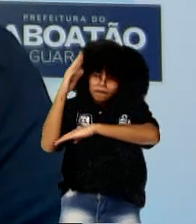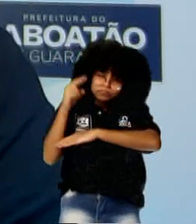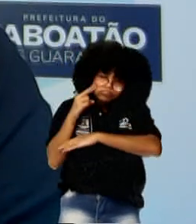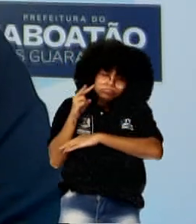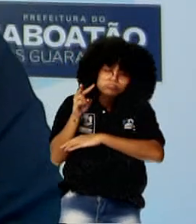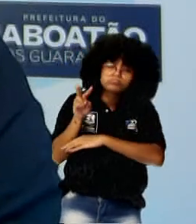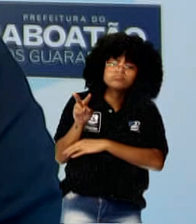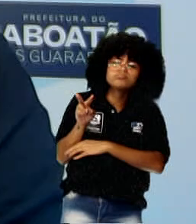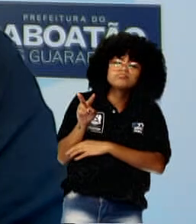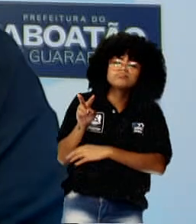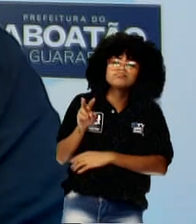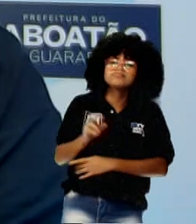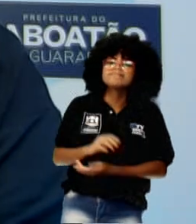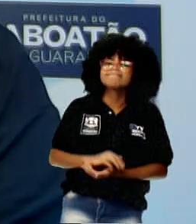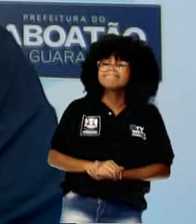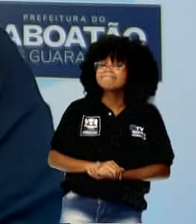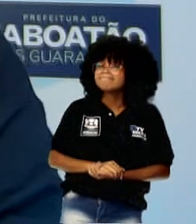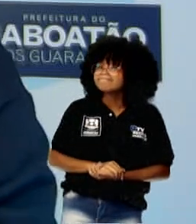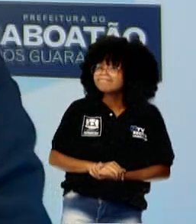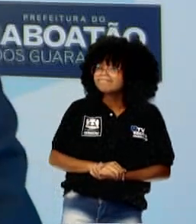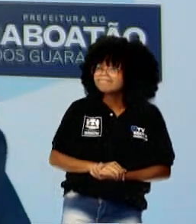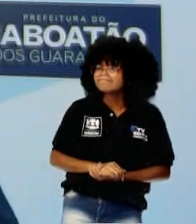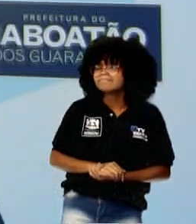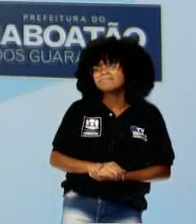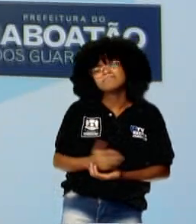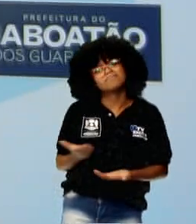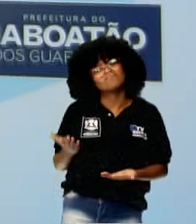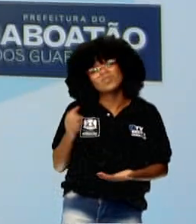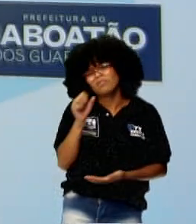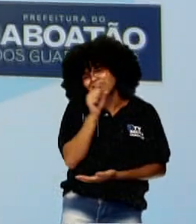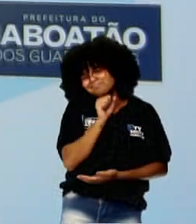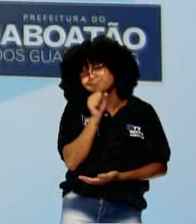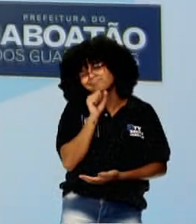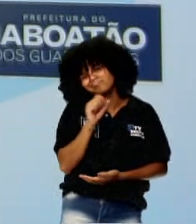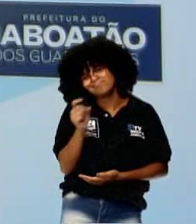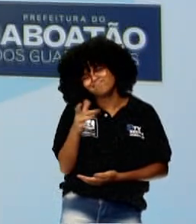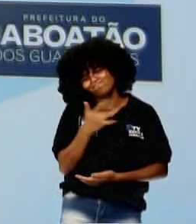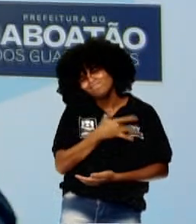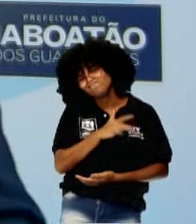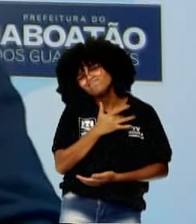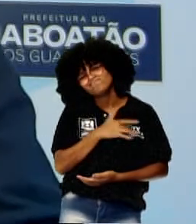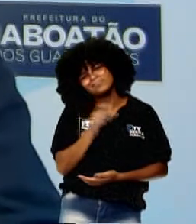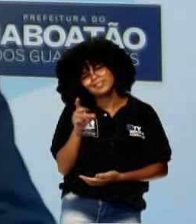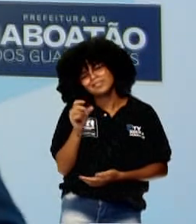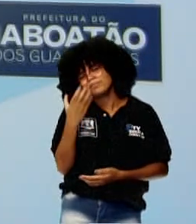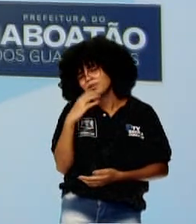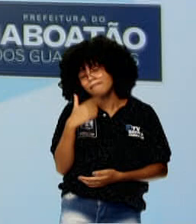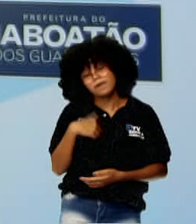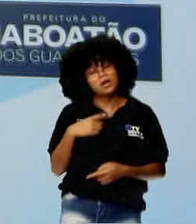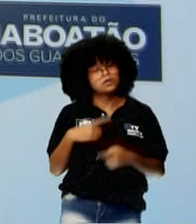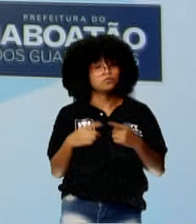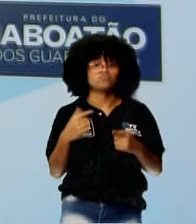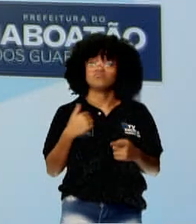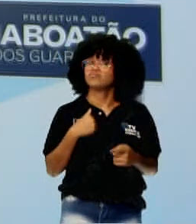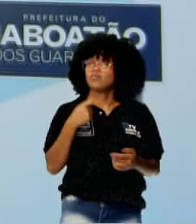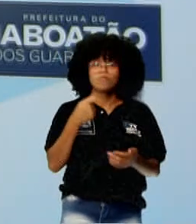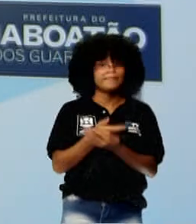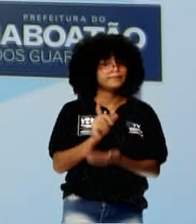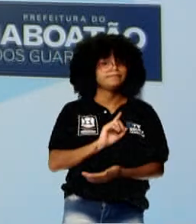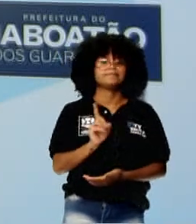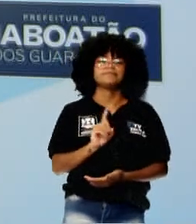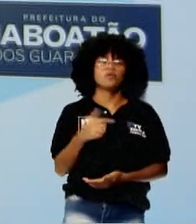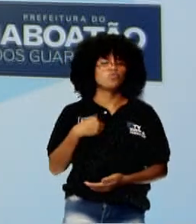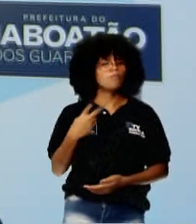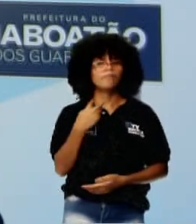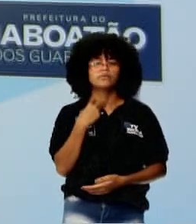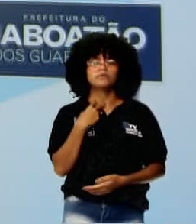olhou e disse... É uma senhora vendendo maçãs, mas eu não vou comprar, não posso ir lá.